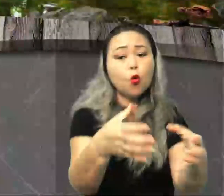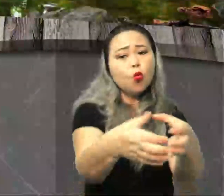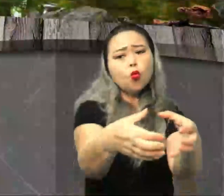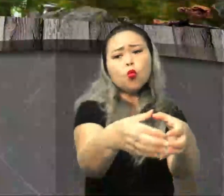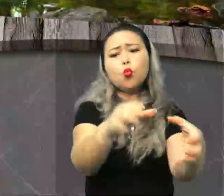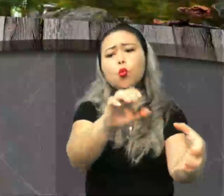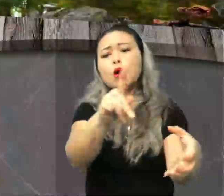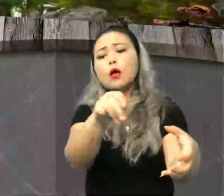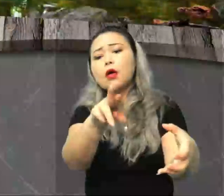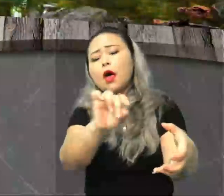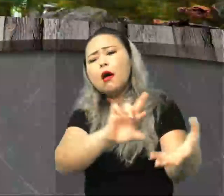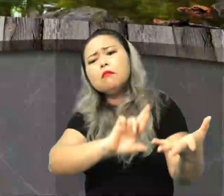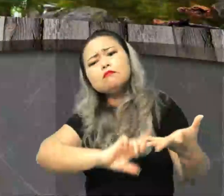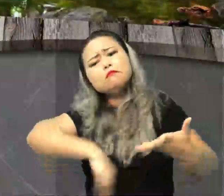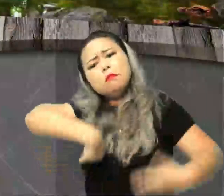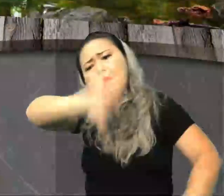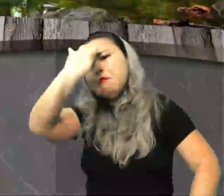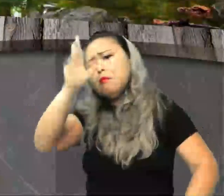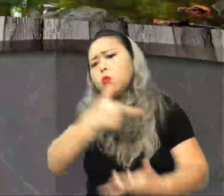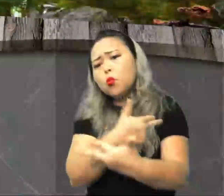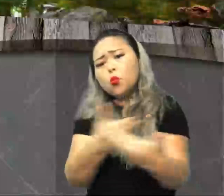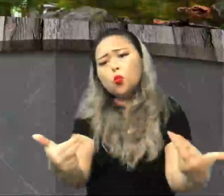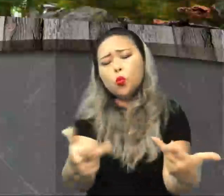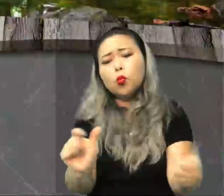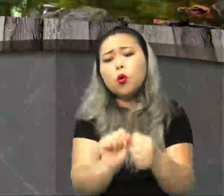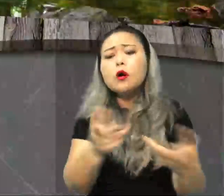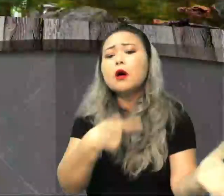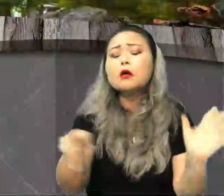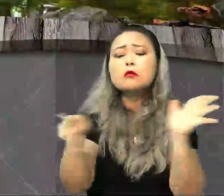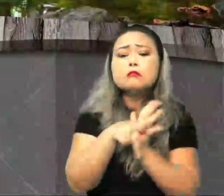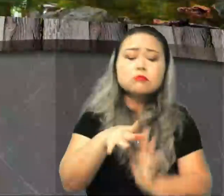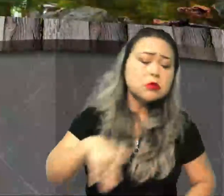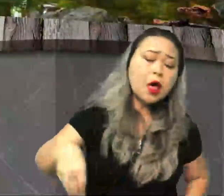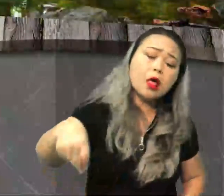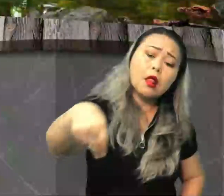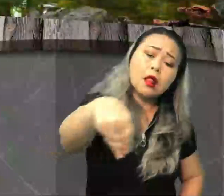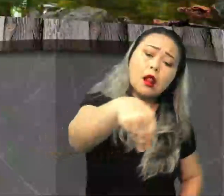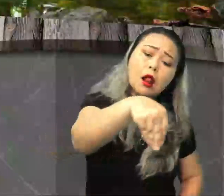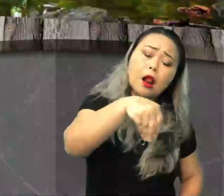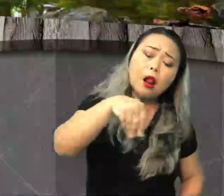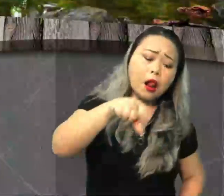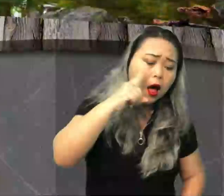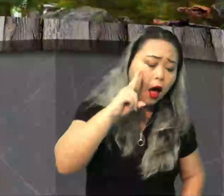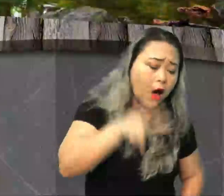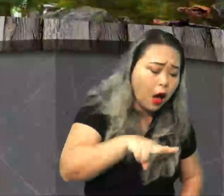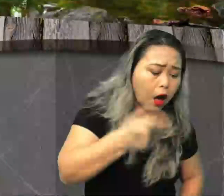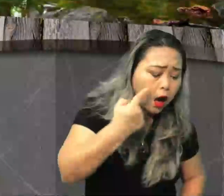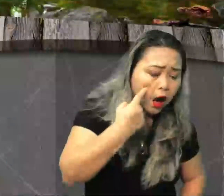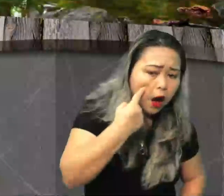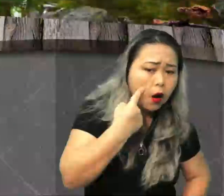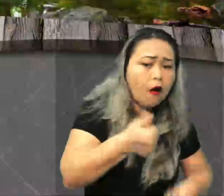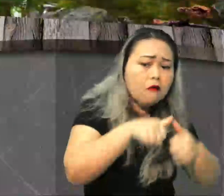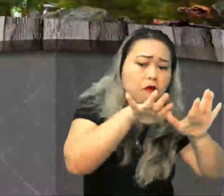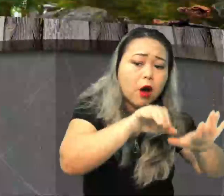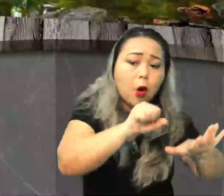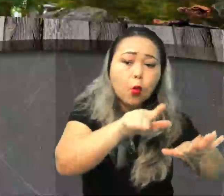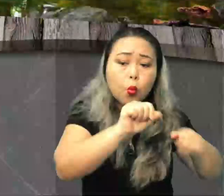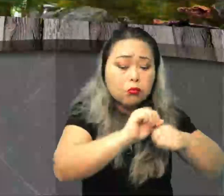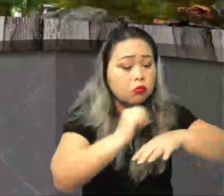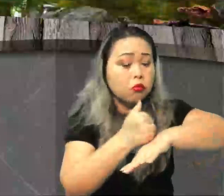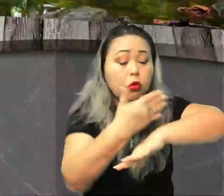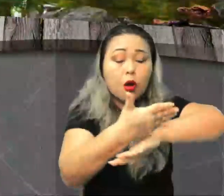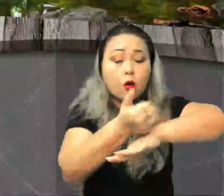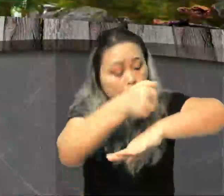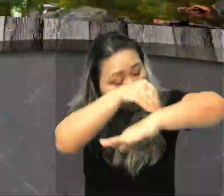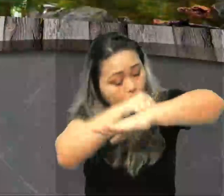É muita coisa. Então, nesse próprio ambiente terrestre, você vai ter aqueles que vão ficar no solo, sobre o